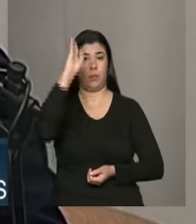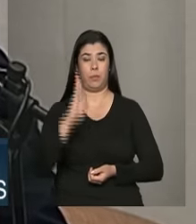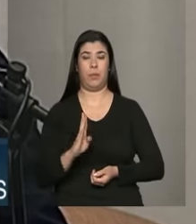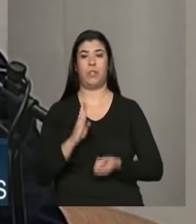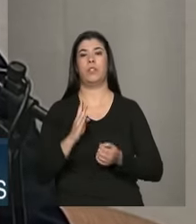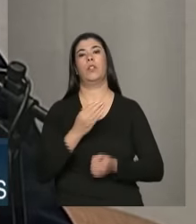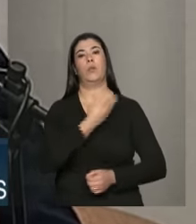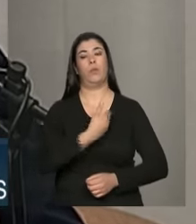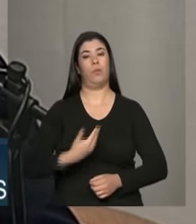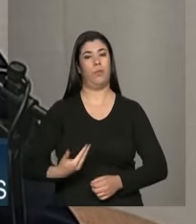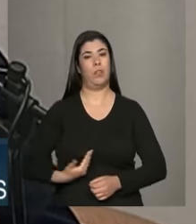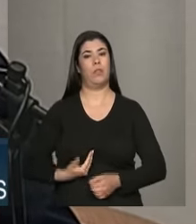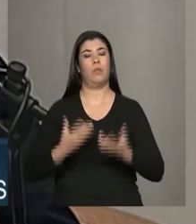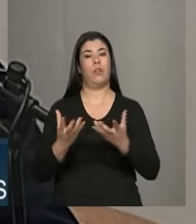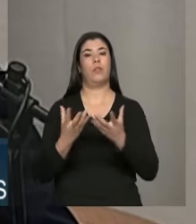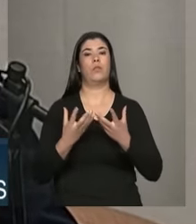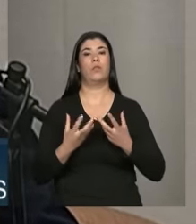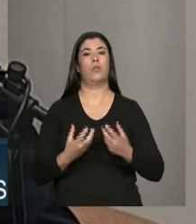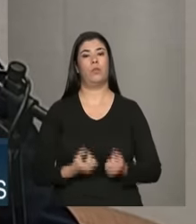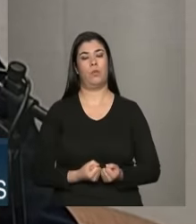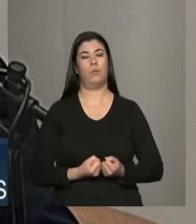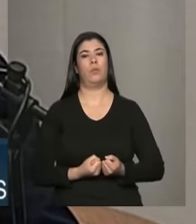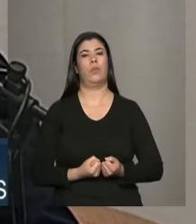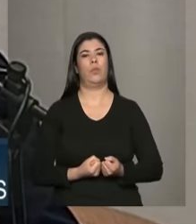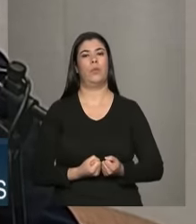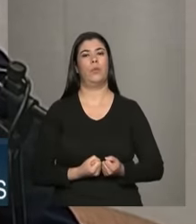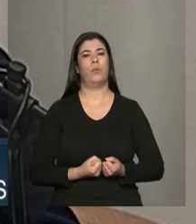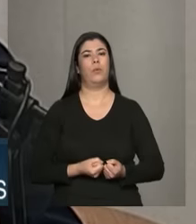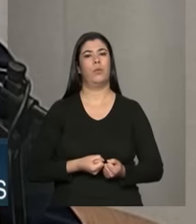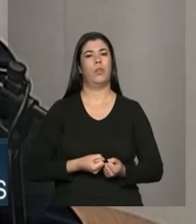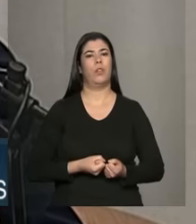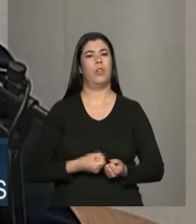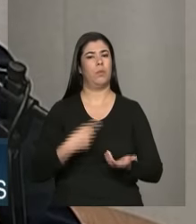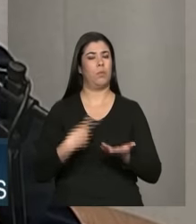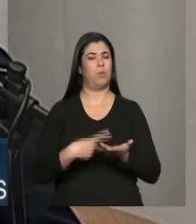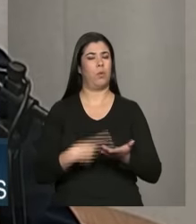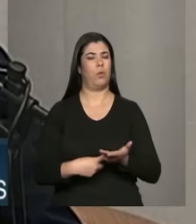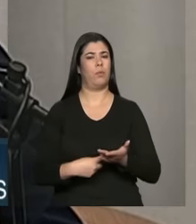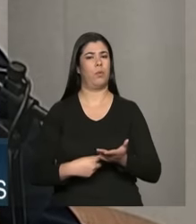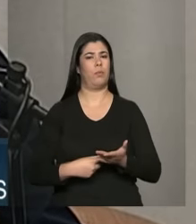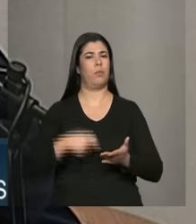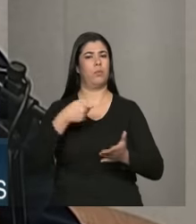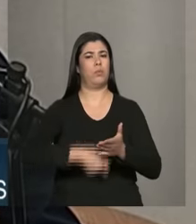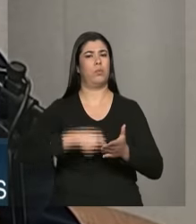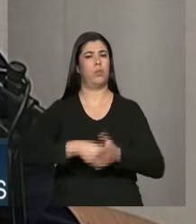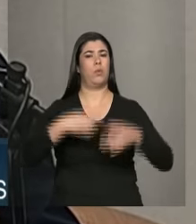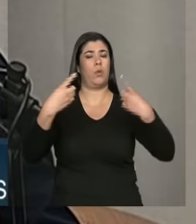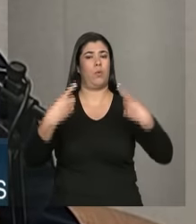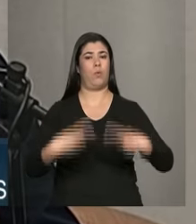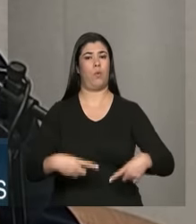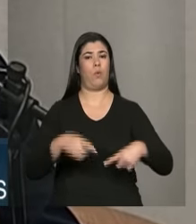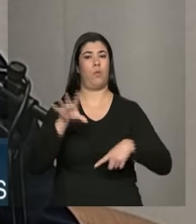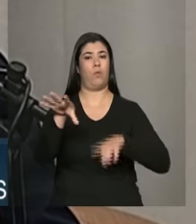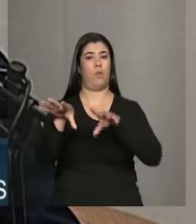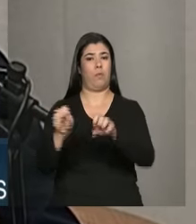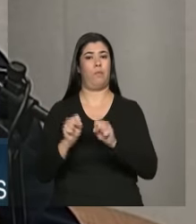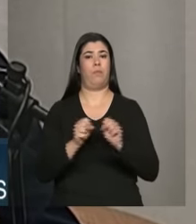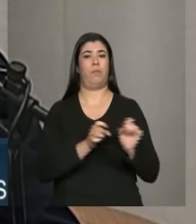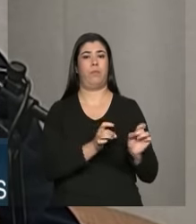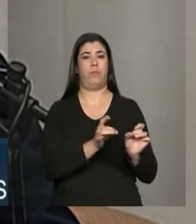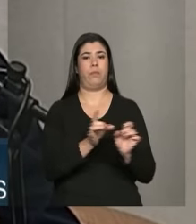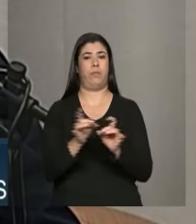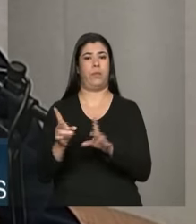o compromisso de enfrentar o tráfico de pessoas né Isso se materializa e dá